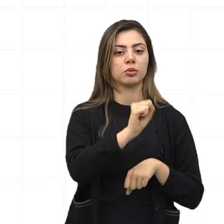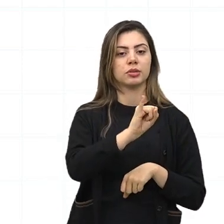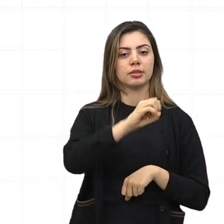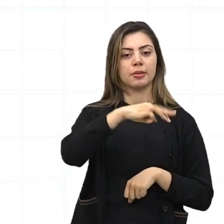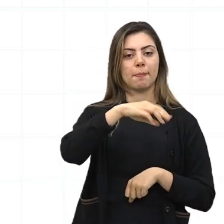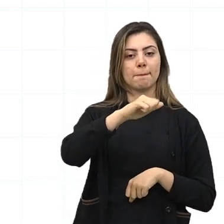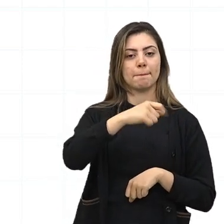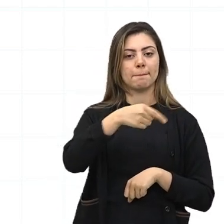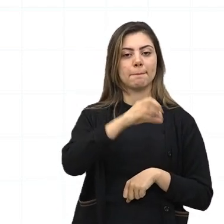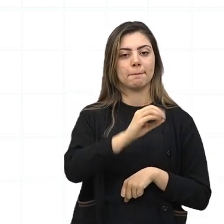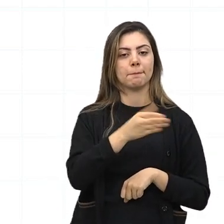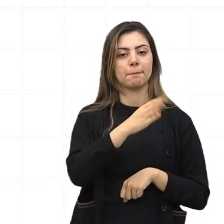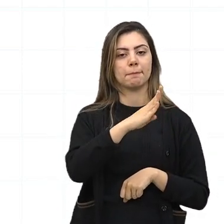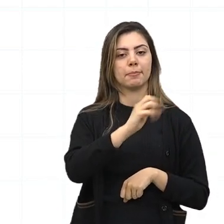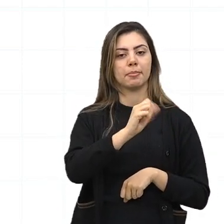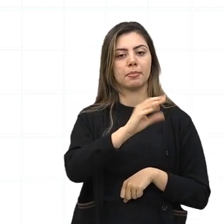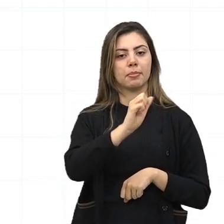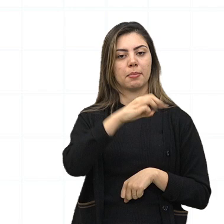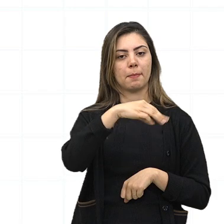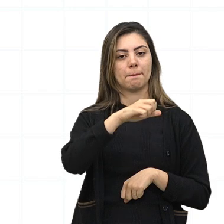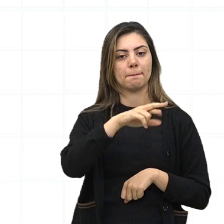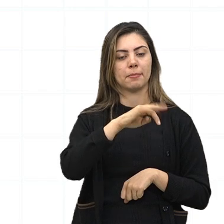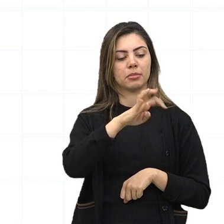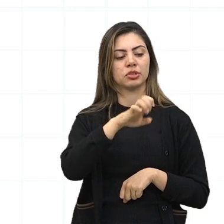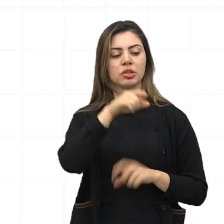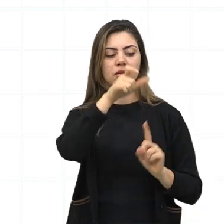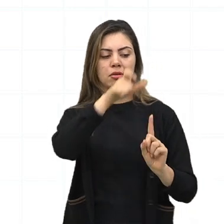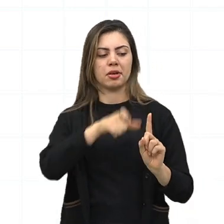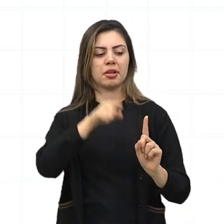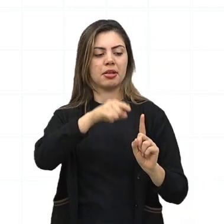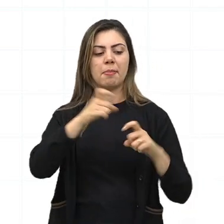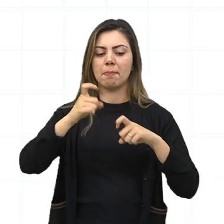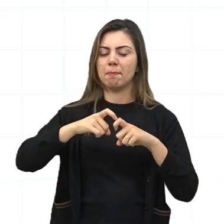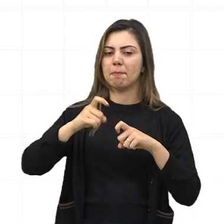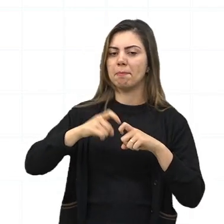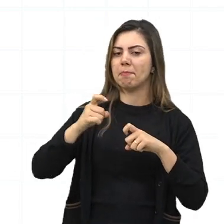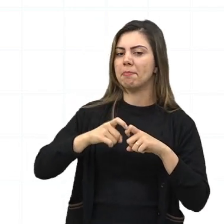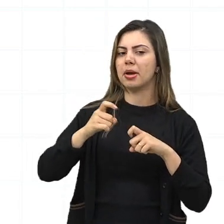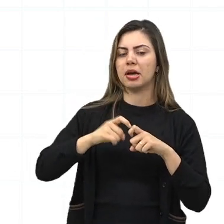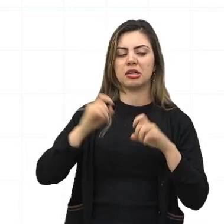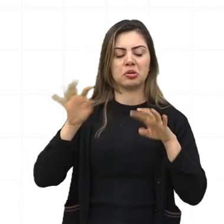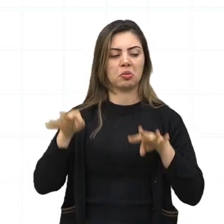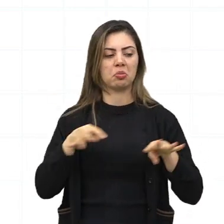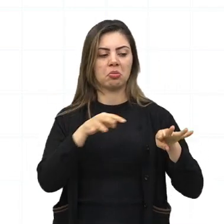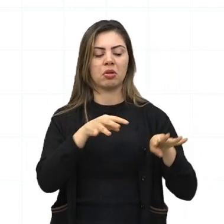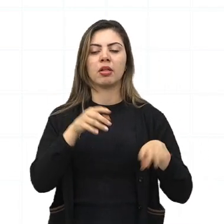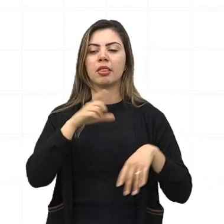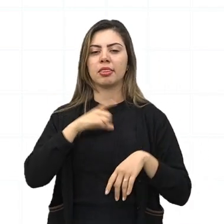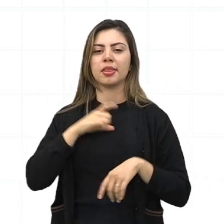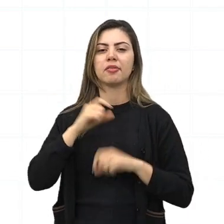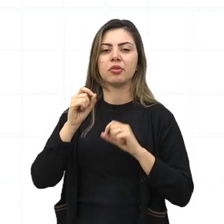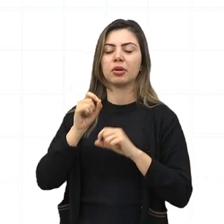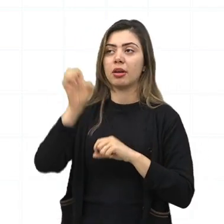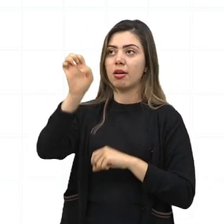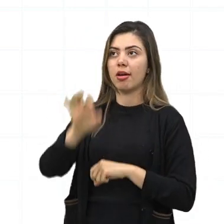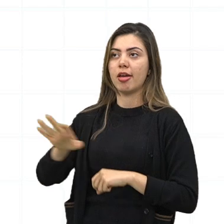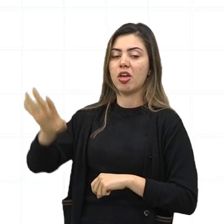médico renomado que após conquistar respeito em sua carreira de médico